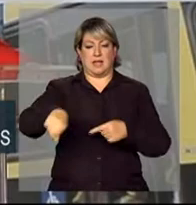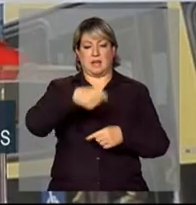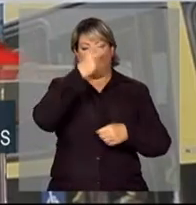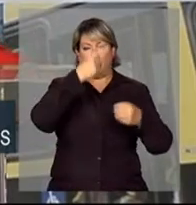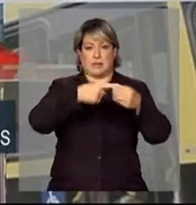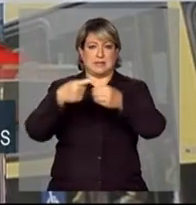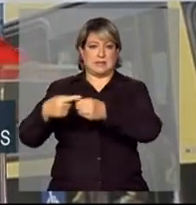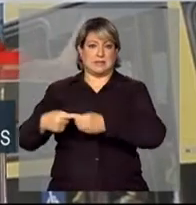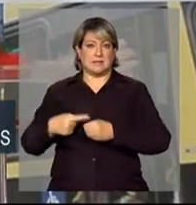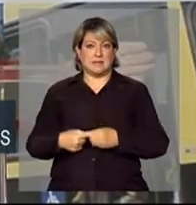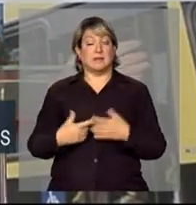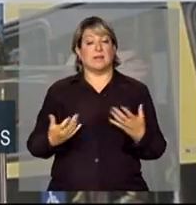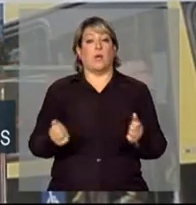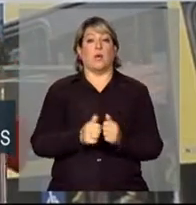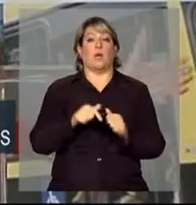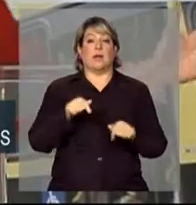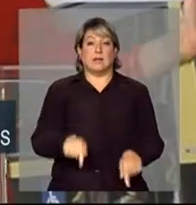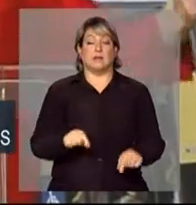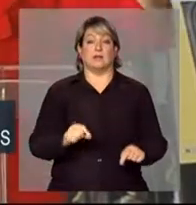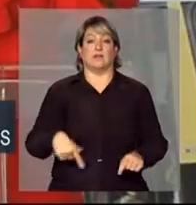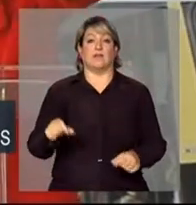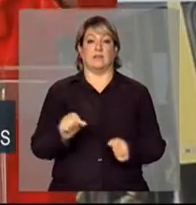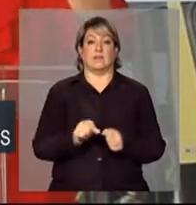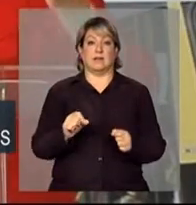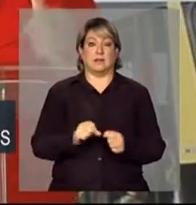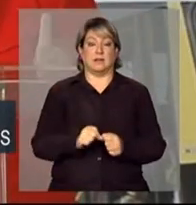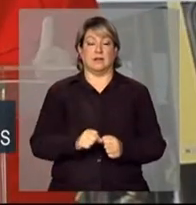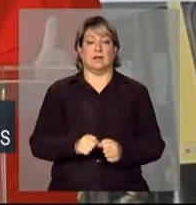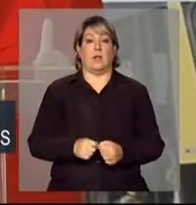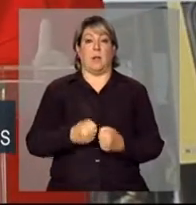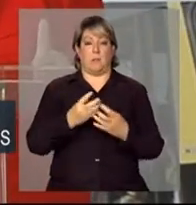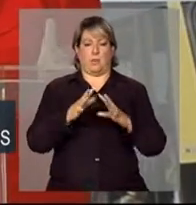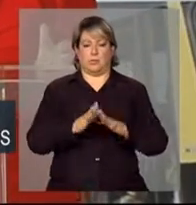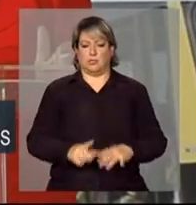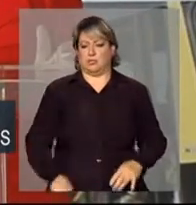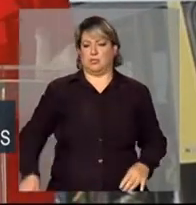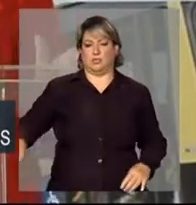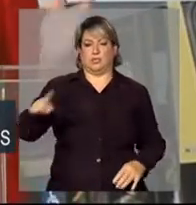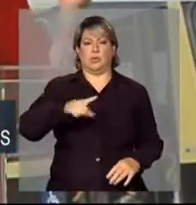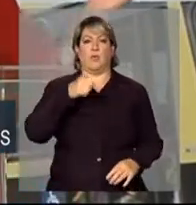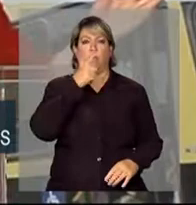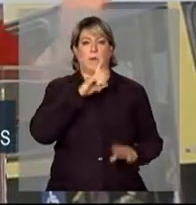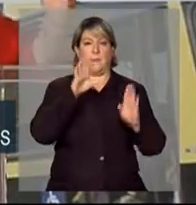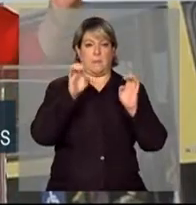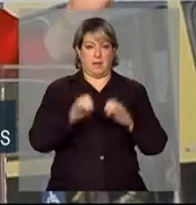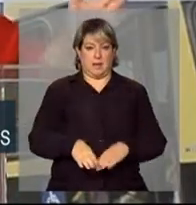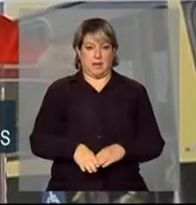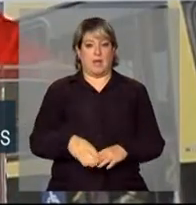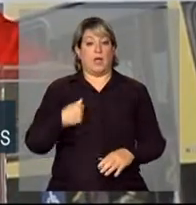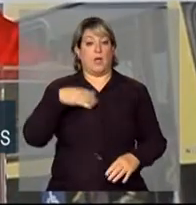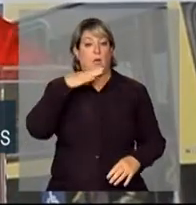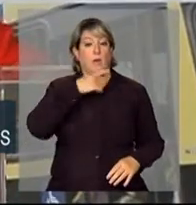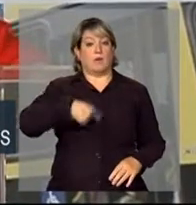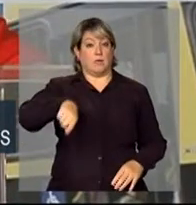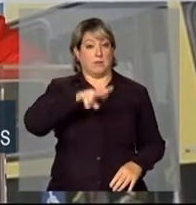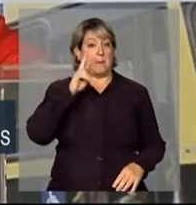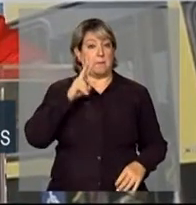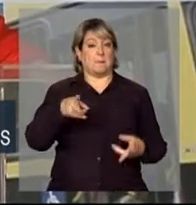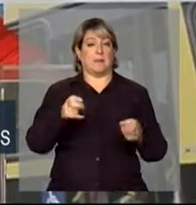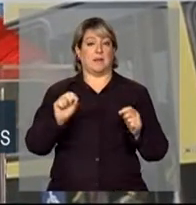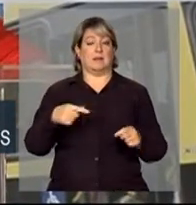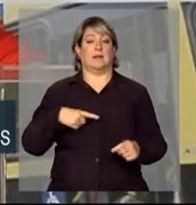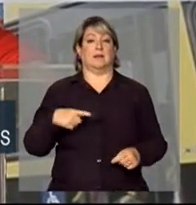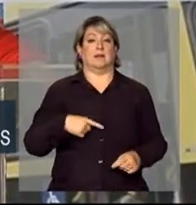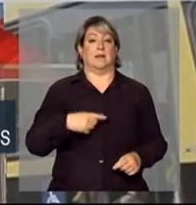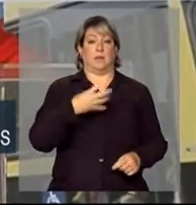municípios. Com isso, nós vamos fazer um grande contorno. Vocês Eu acho que vocês percebem que a